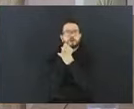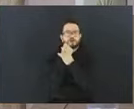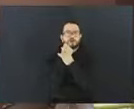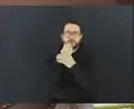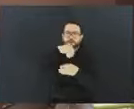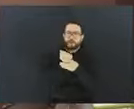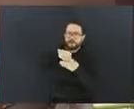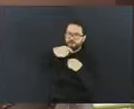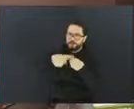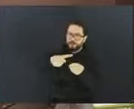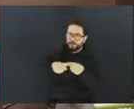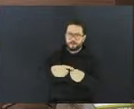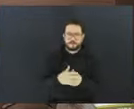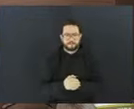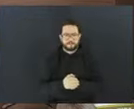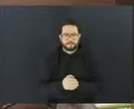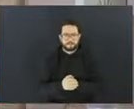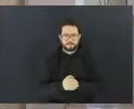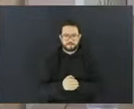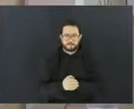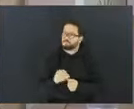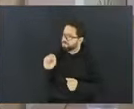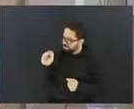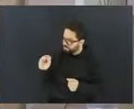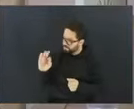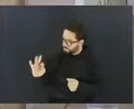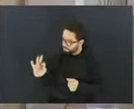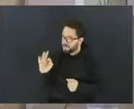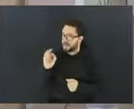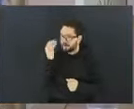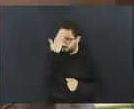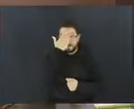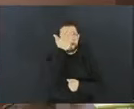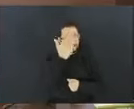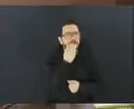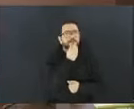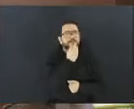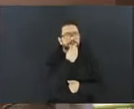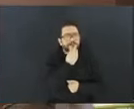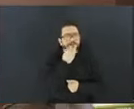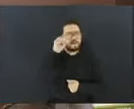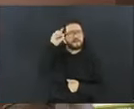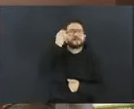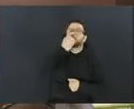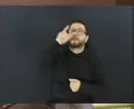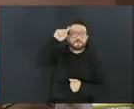Era isso. Obrigado pela oportunidade e um bom dia a todos.